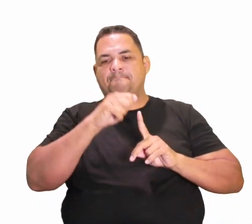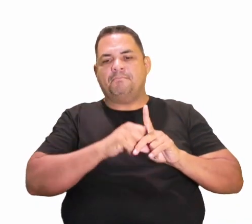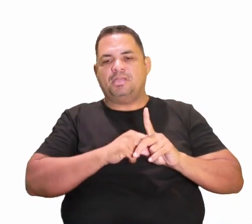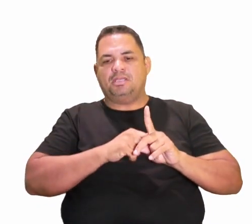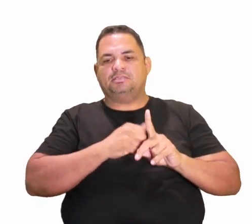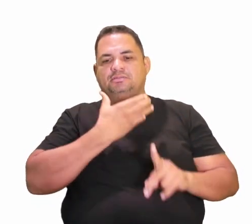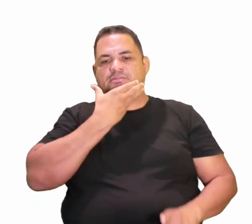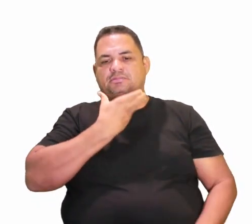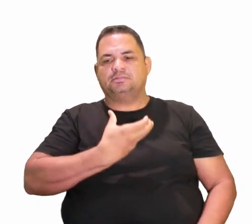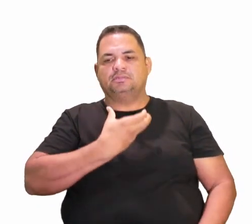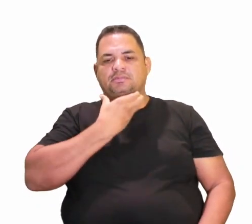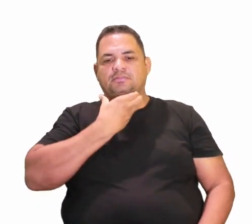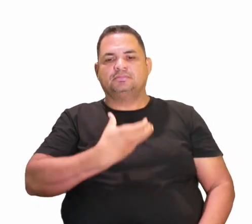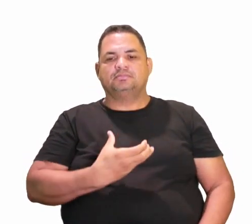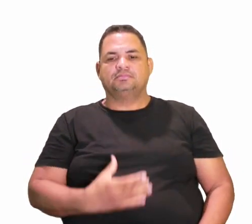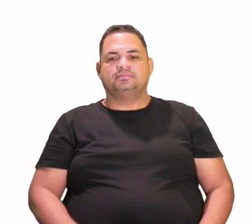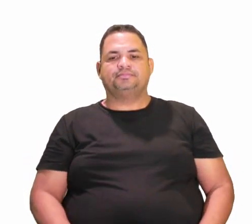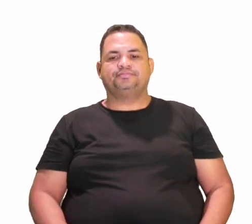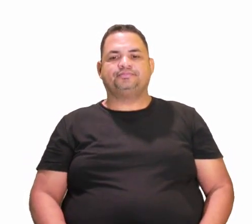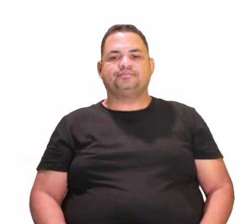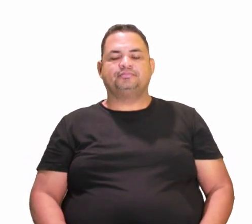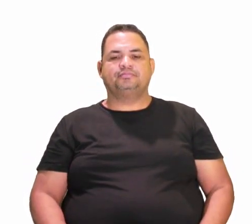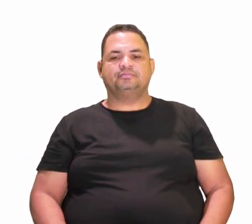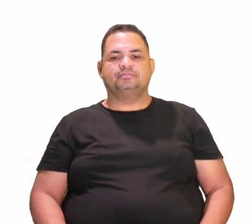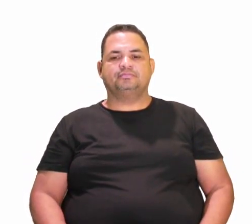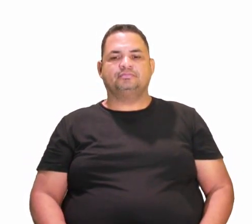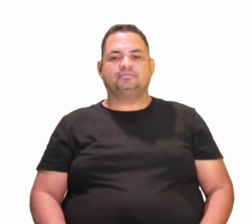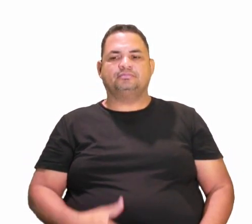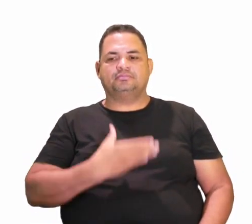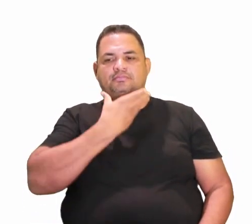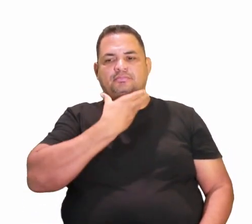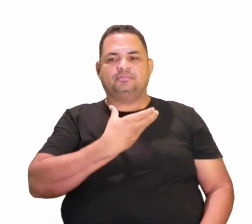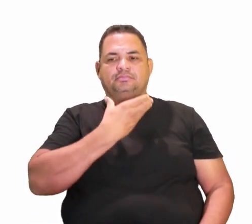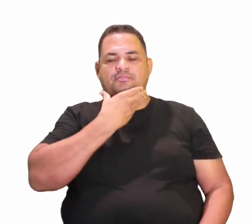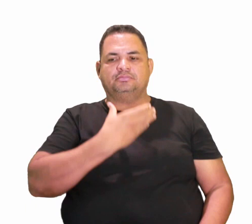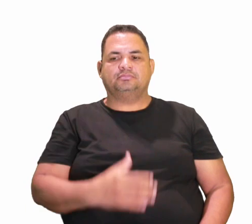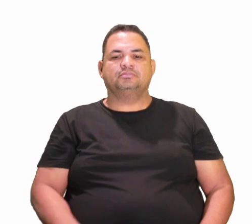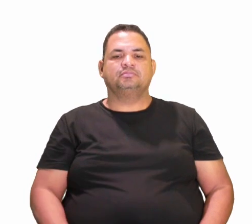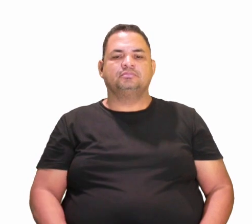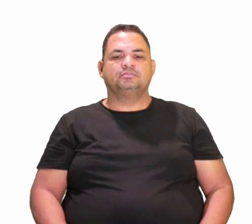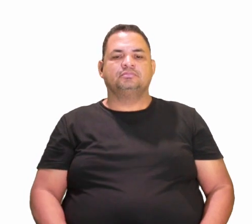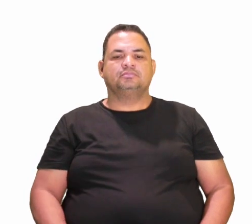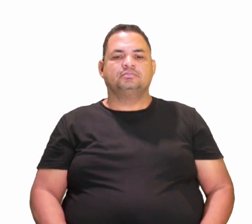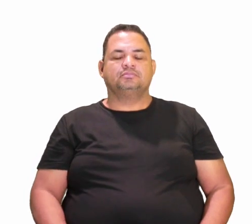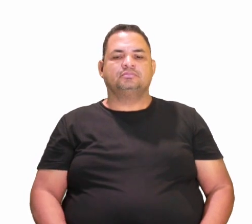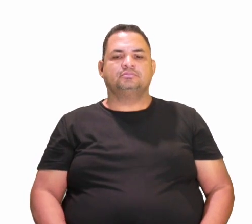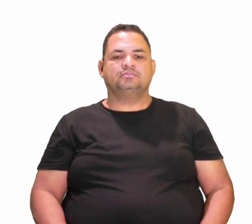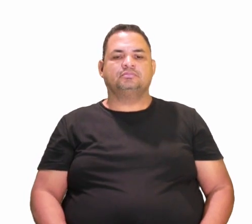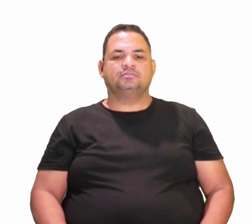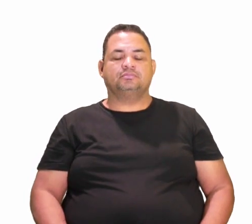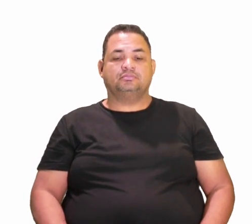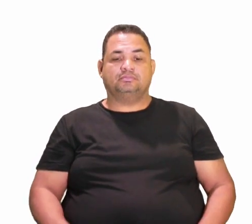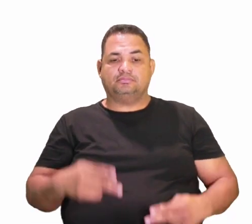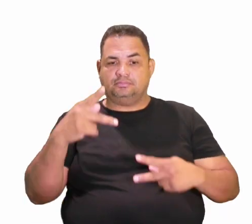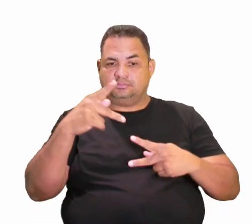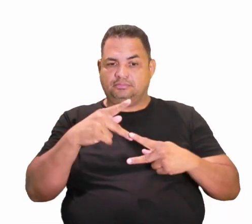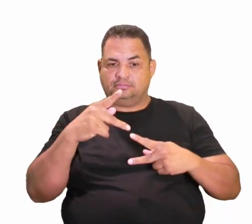it's in December, é em dezembro. Aí eu vou usar essa preposição aí, presta bem